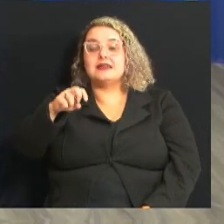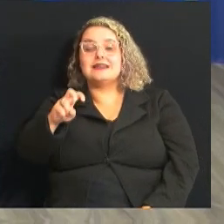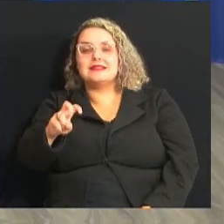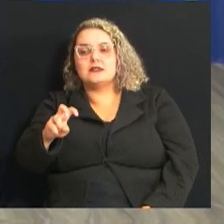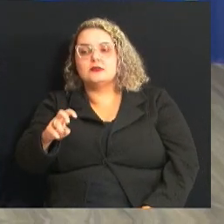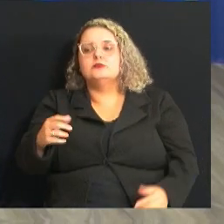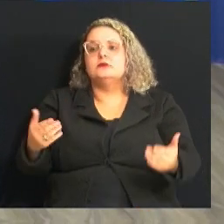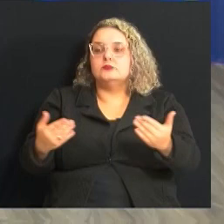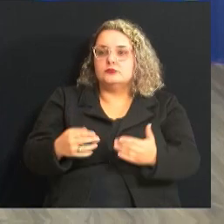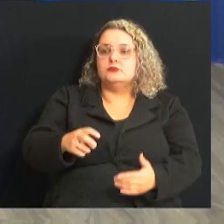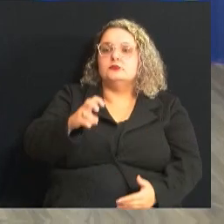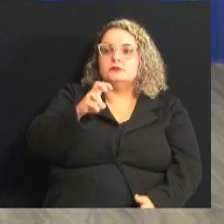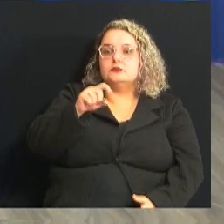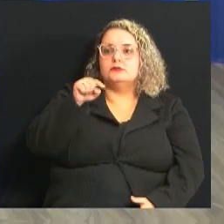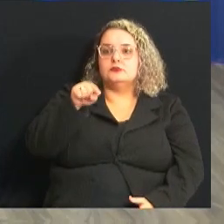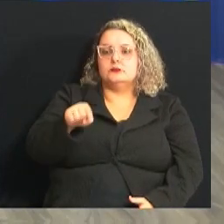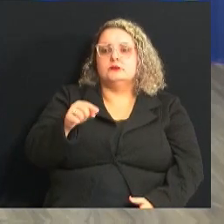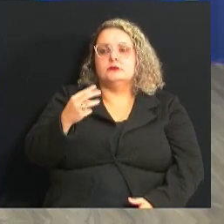agora